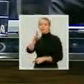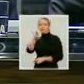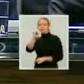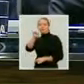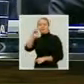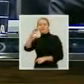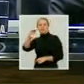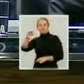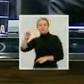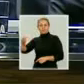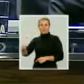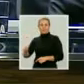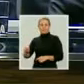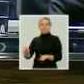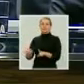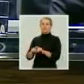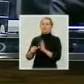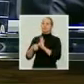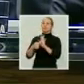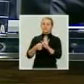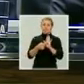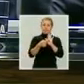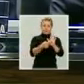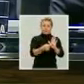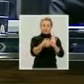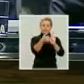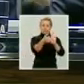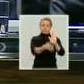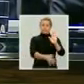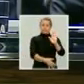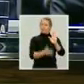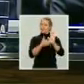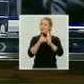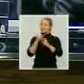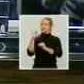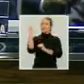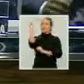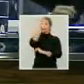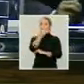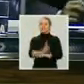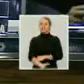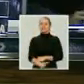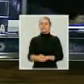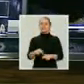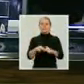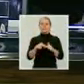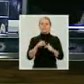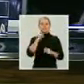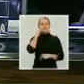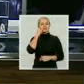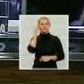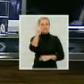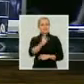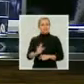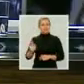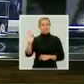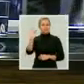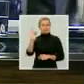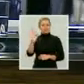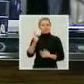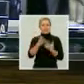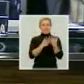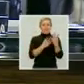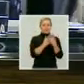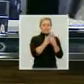que mostrou ao Brasil inteiro, através da nossa casa, que as suas